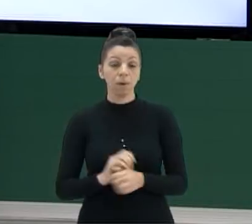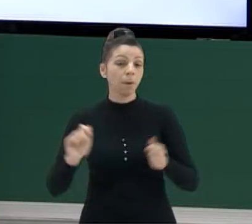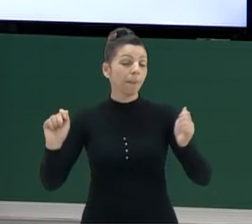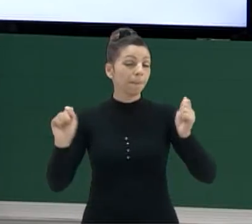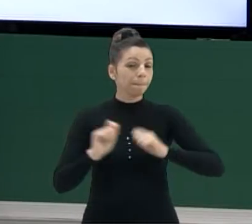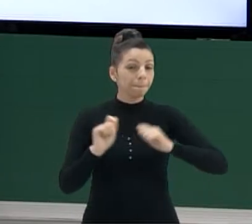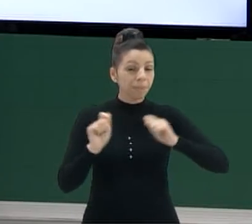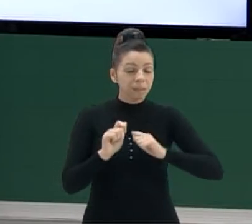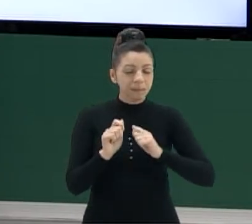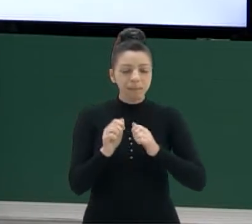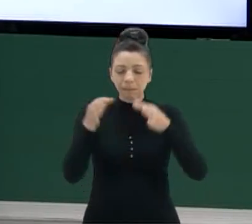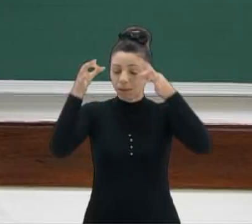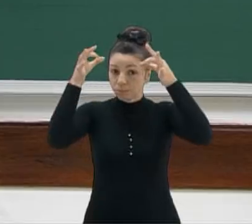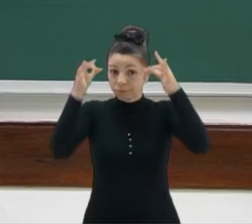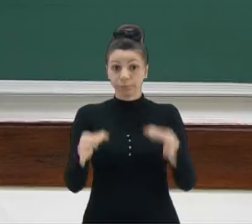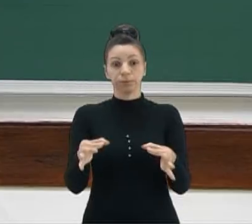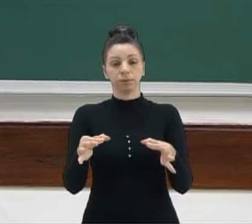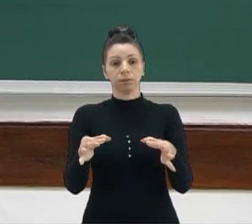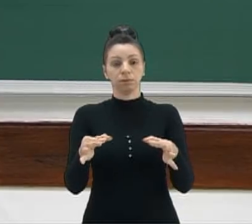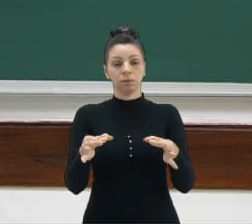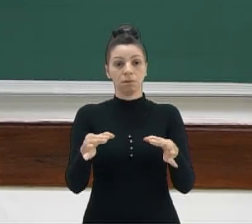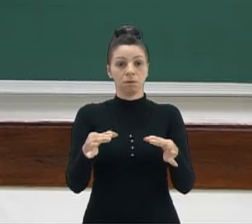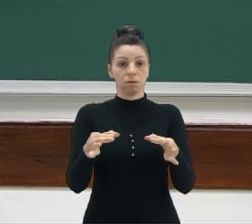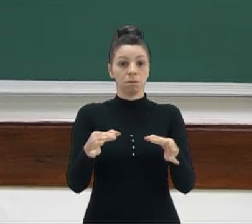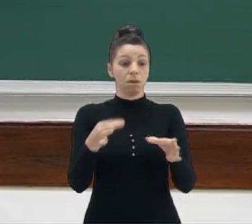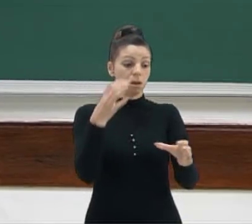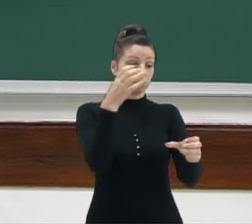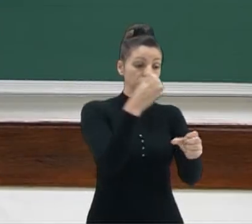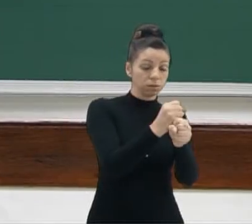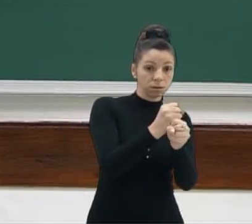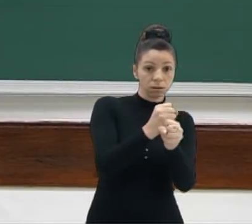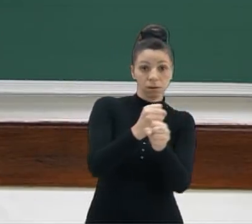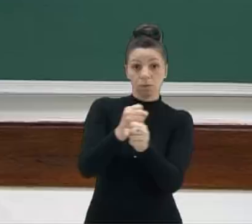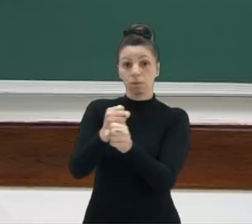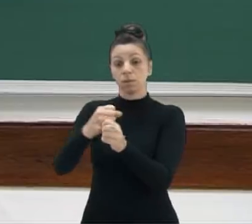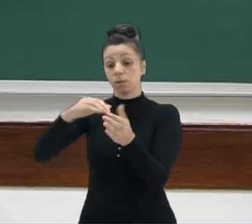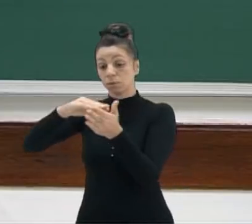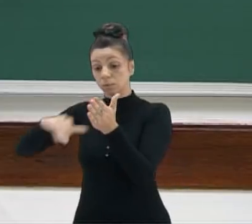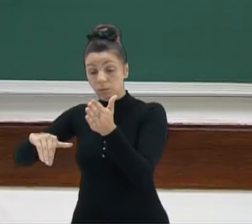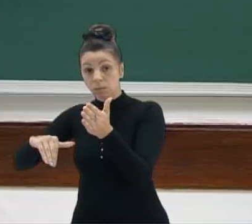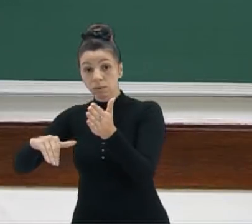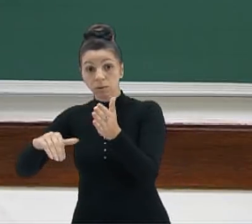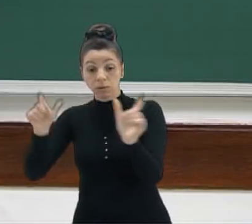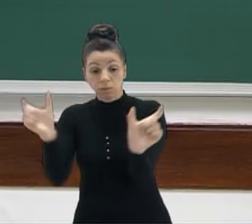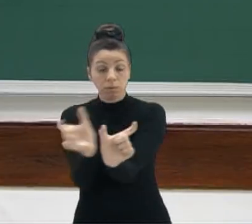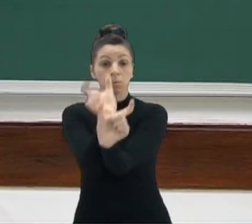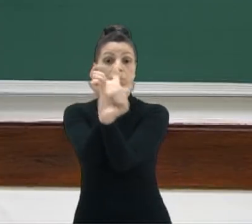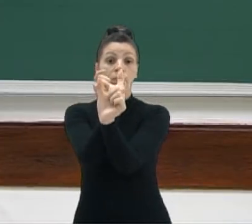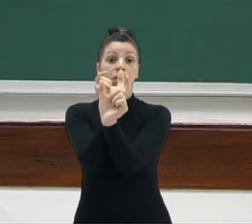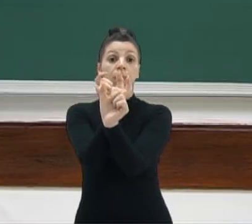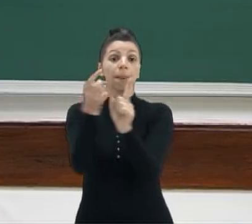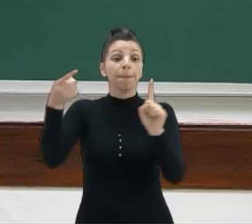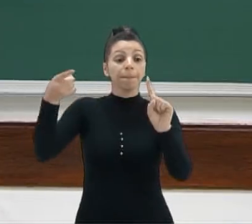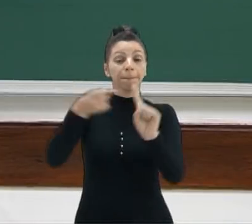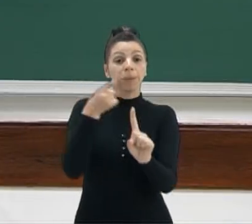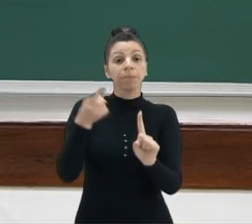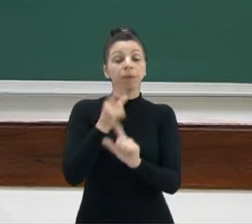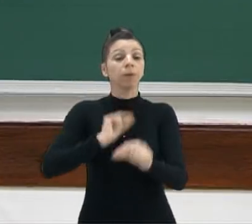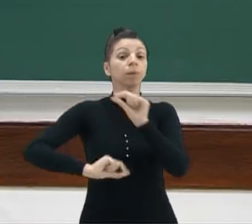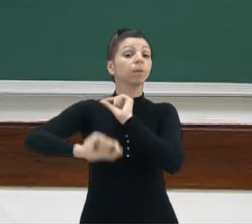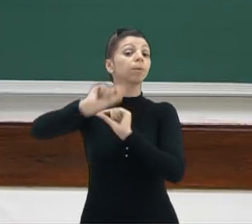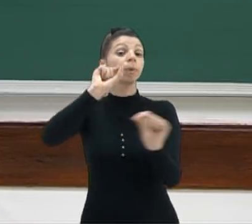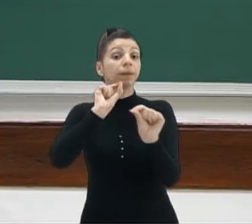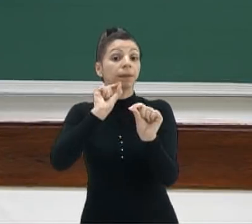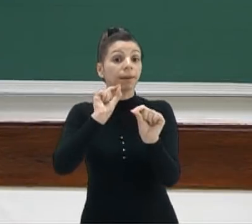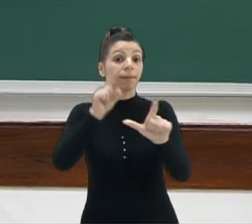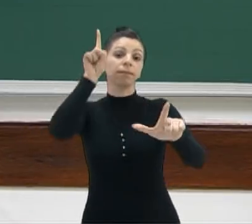bem confirmado isso. Adição e subtração de monômios, eu preciso olhar primeiro a parte literal. Se